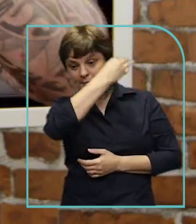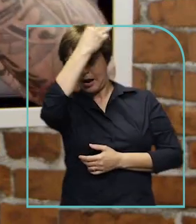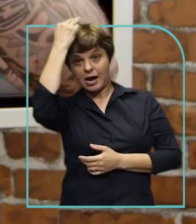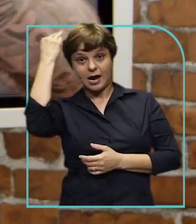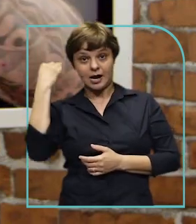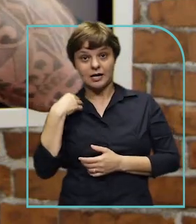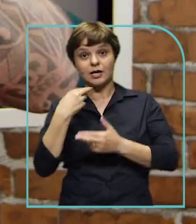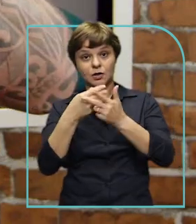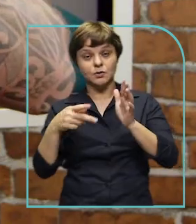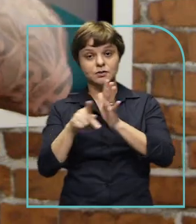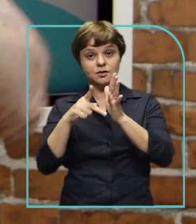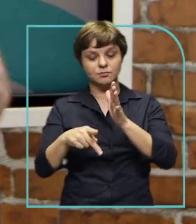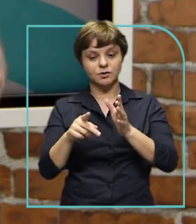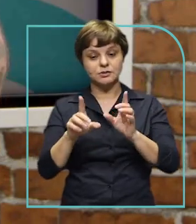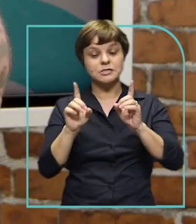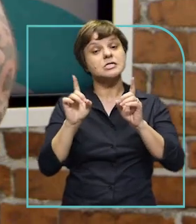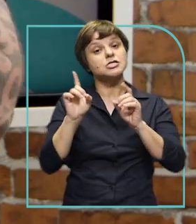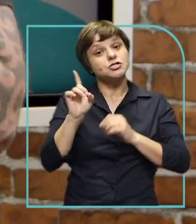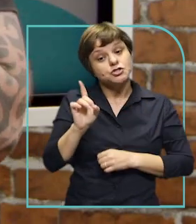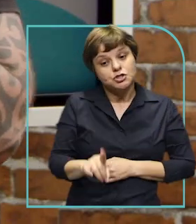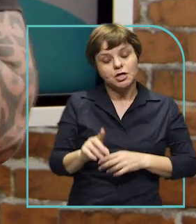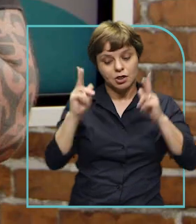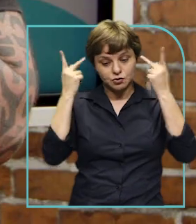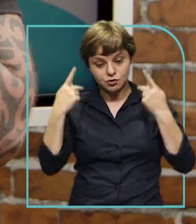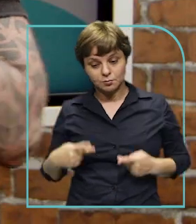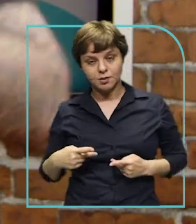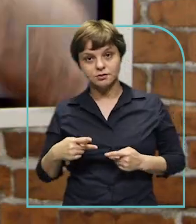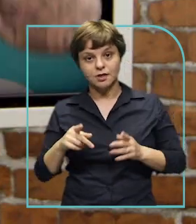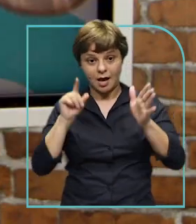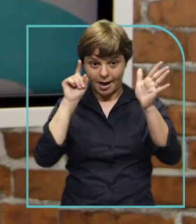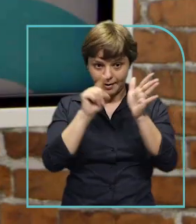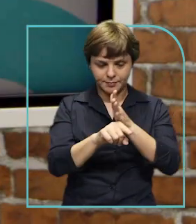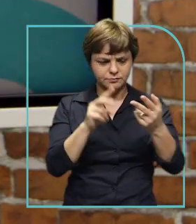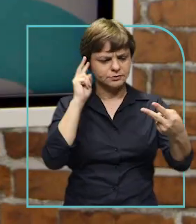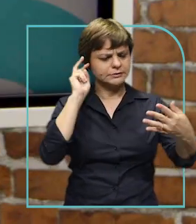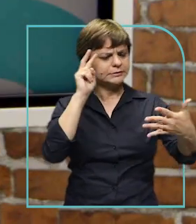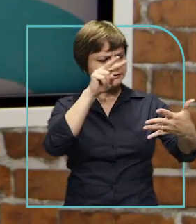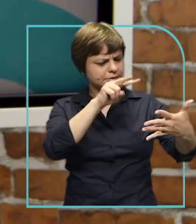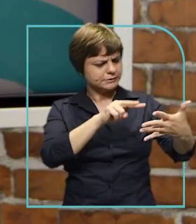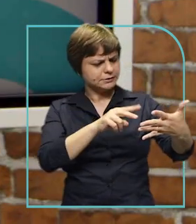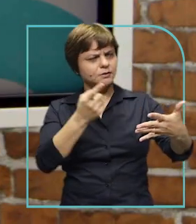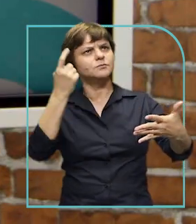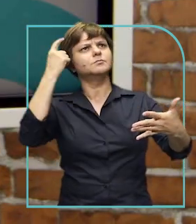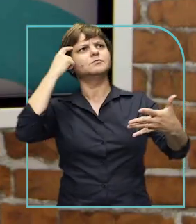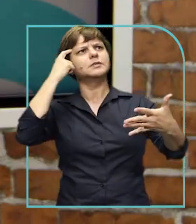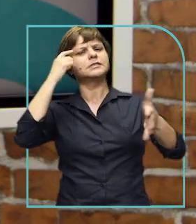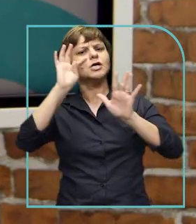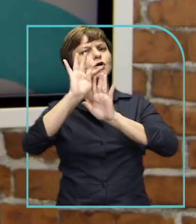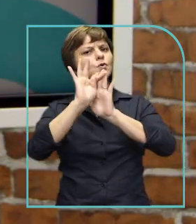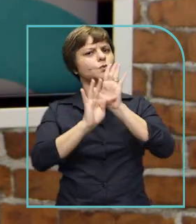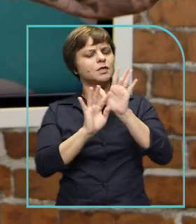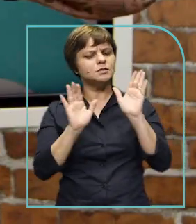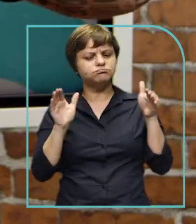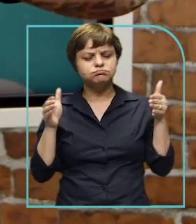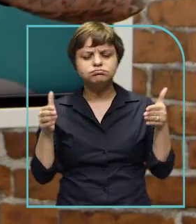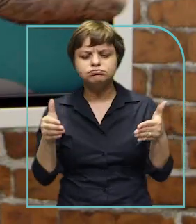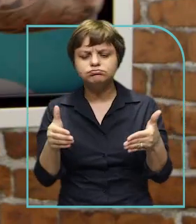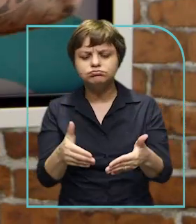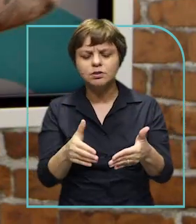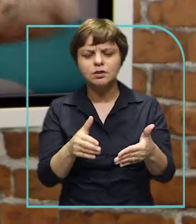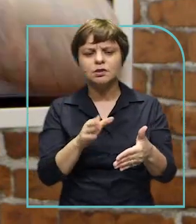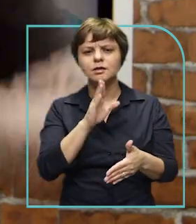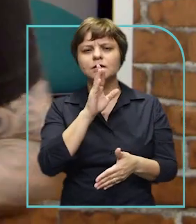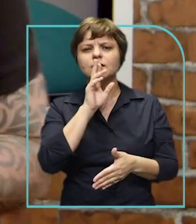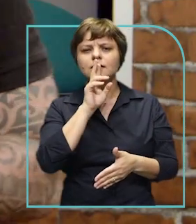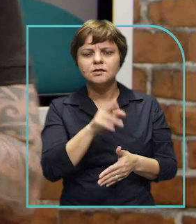coisa relacionada a direitos humanos. O comando vai fazer com que você volte no texto e tenha concentração